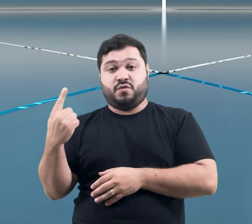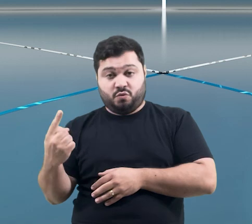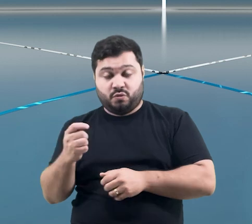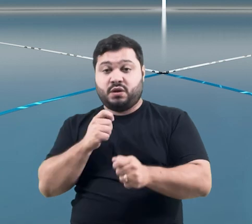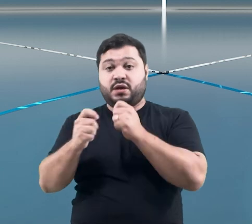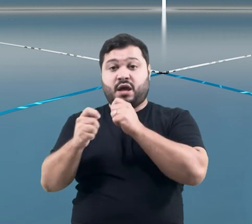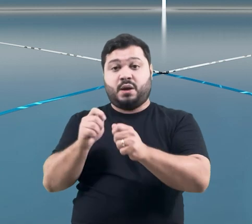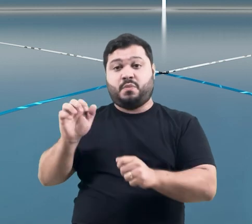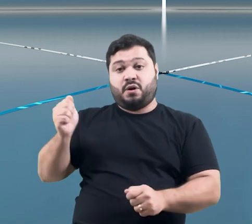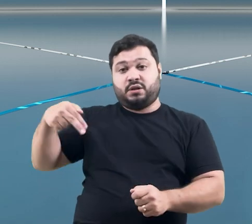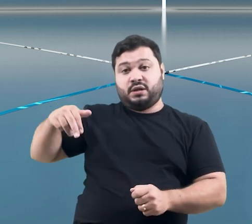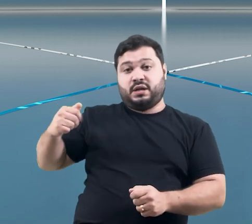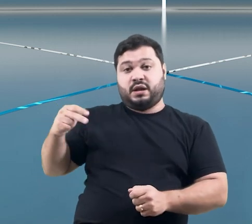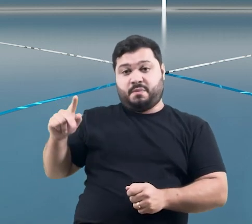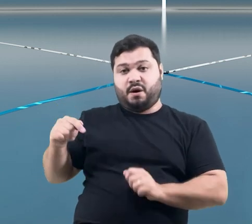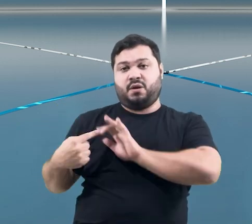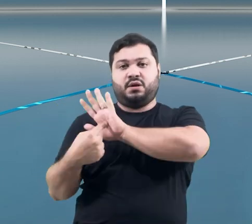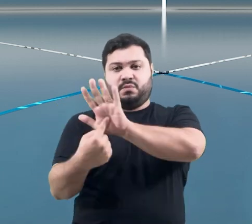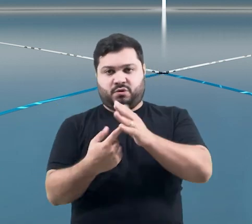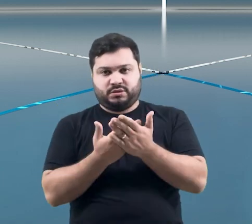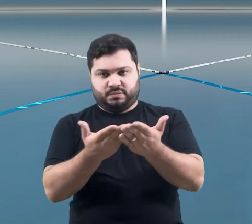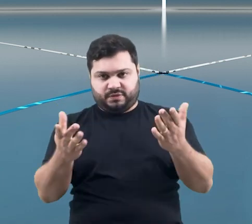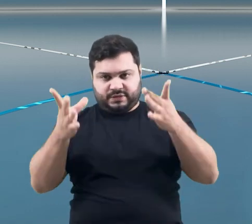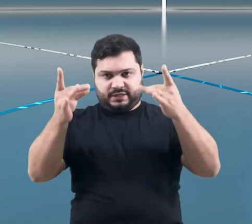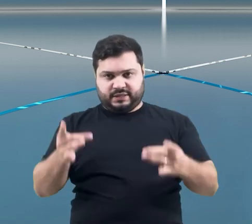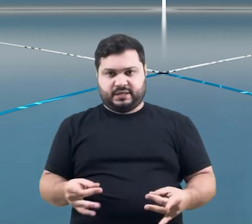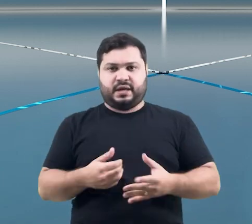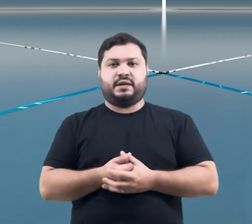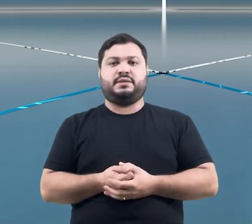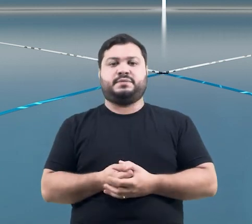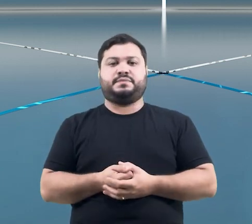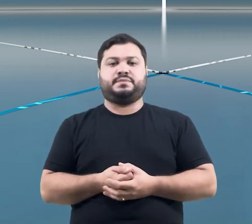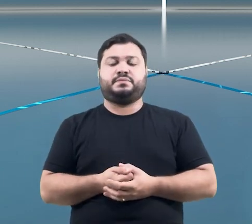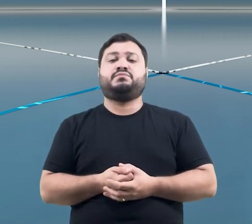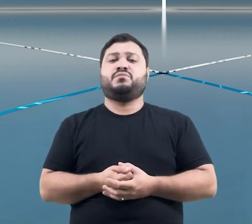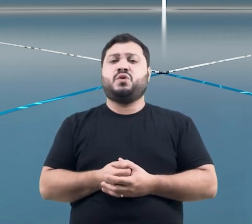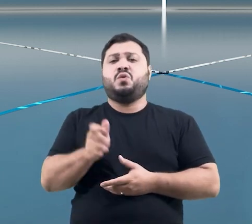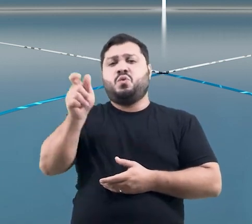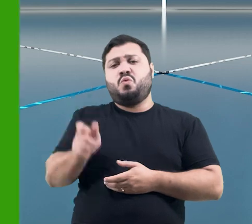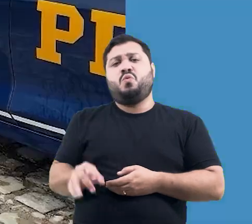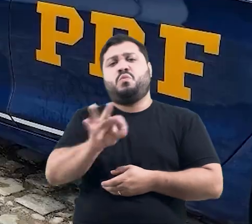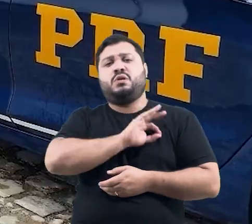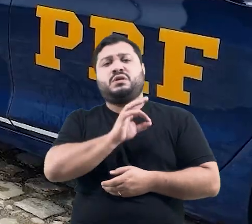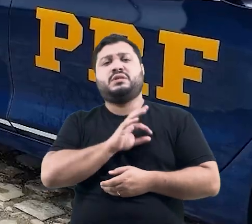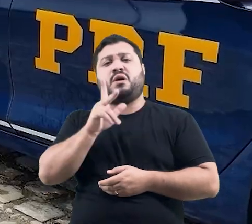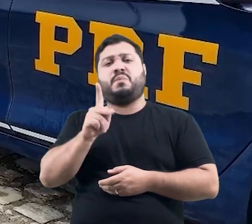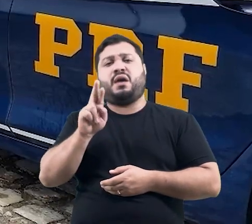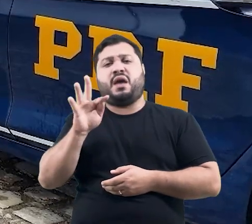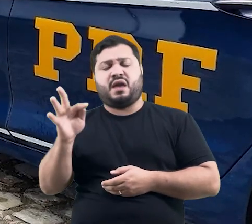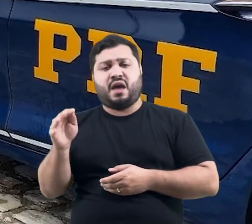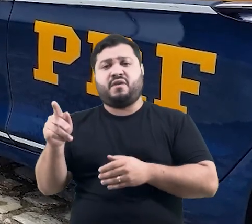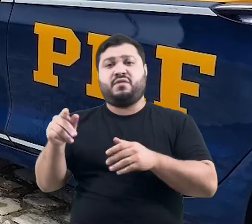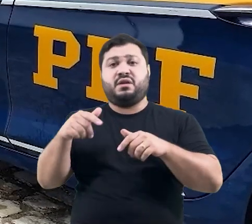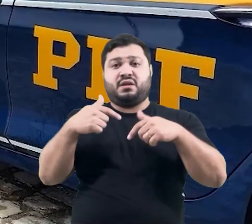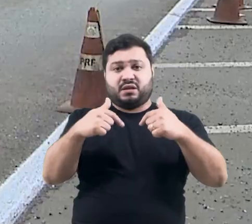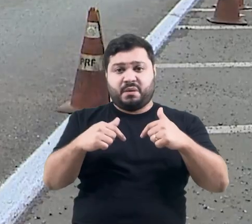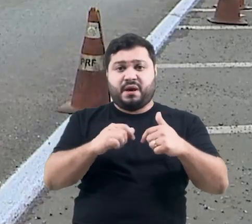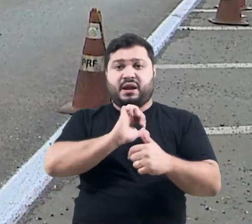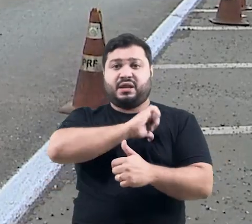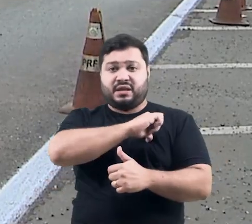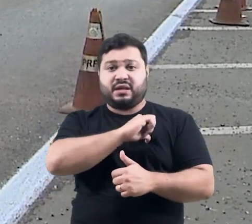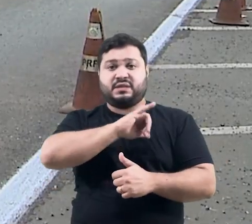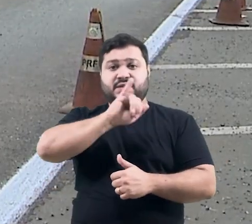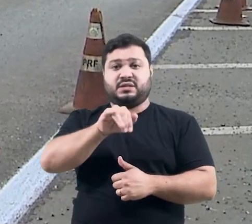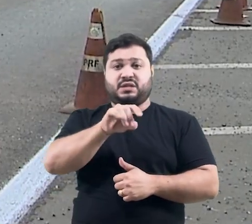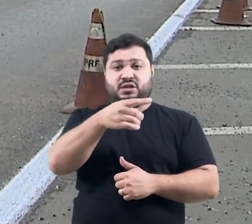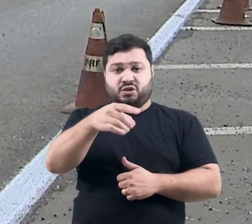do TRF1 e a repórter Ana Paula Souza traz mais detalhes para a gente. Um policial rodoviário federal